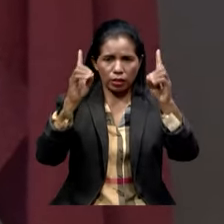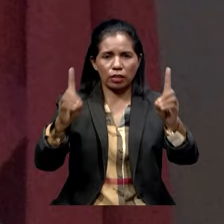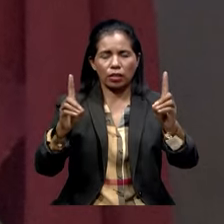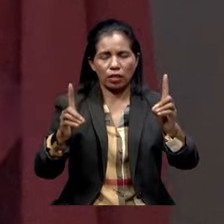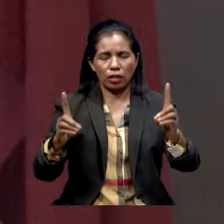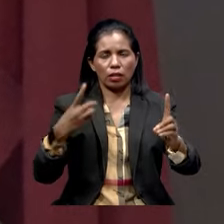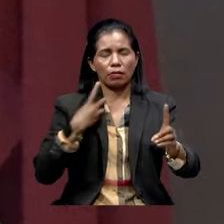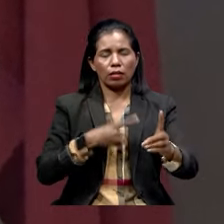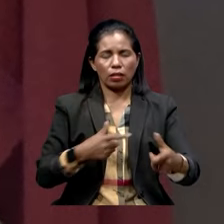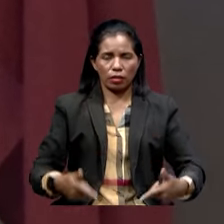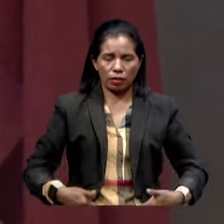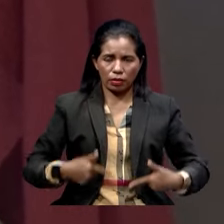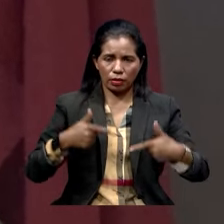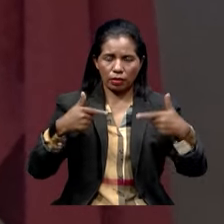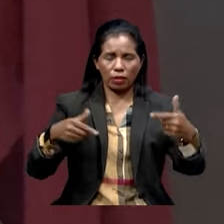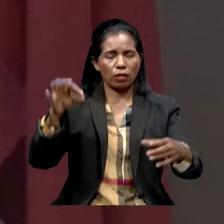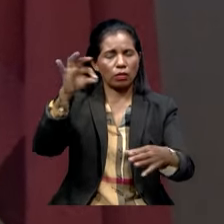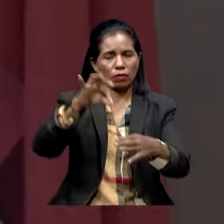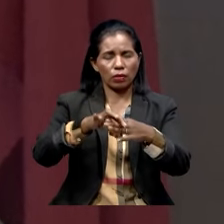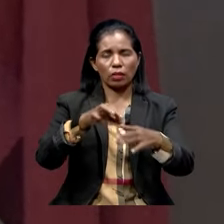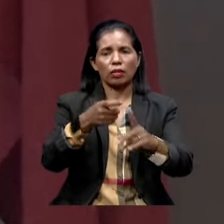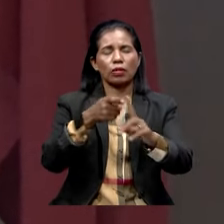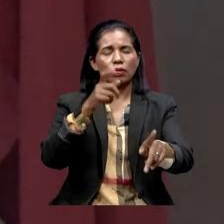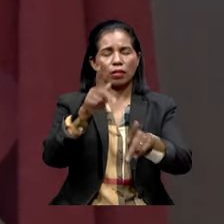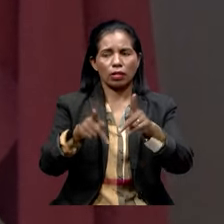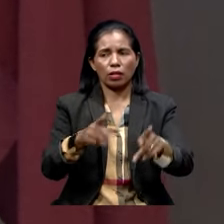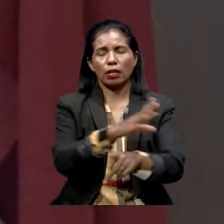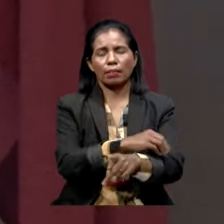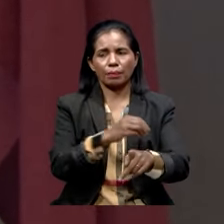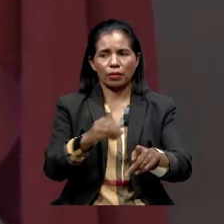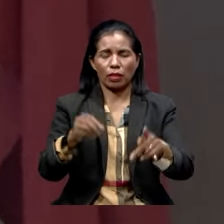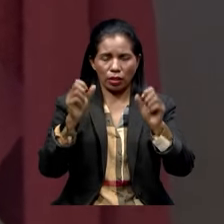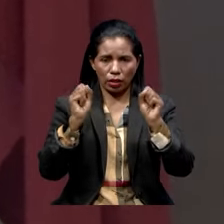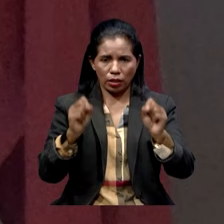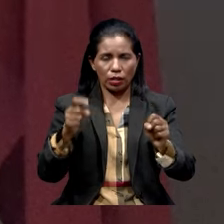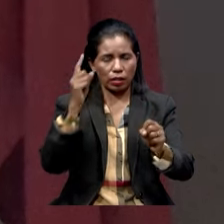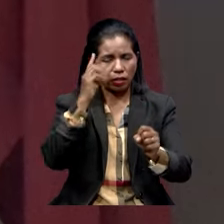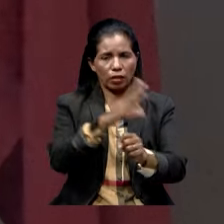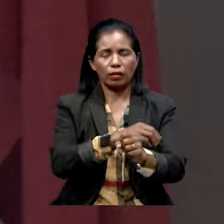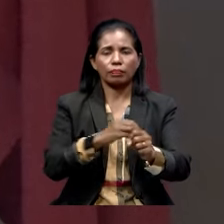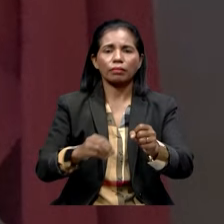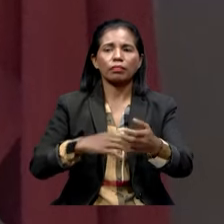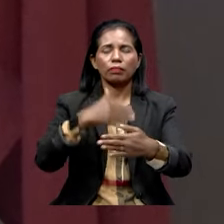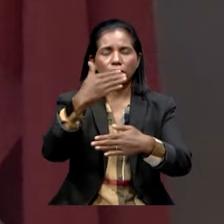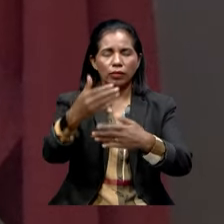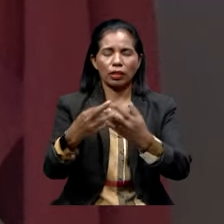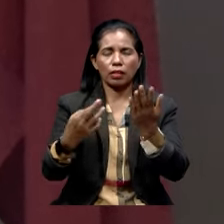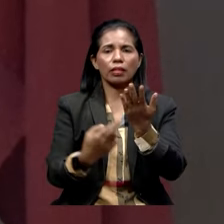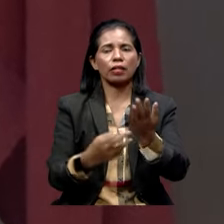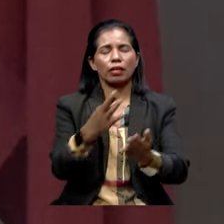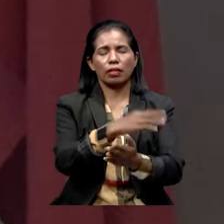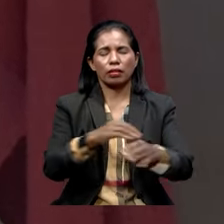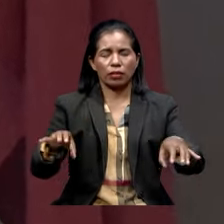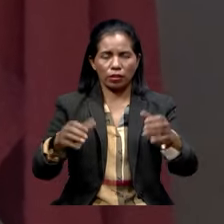liberdade. Cada voto naquele dia carrega consigo o peso de décadas de resistência,